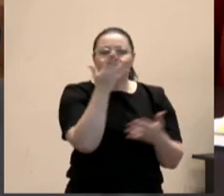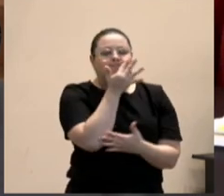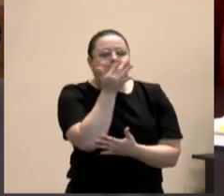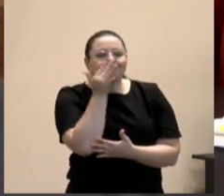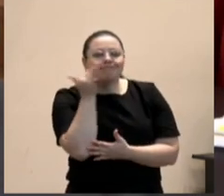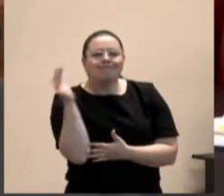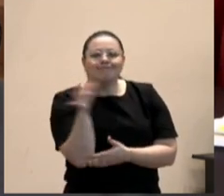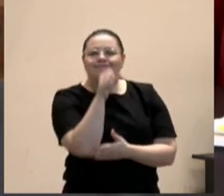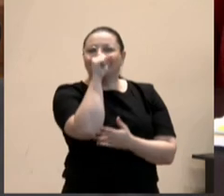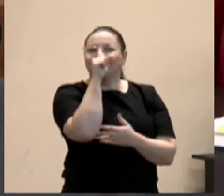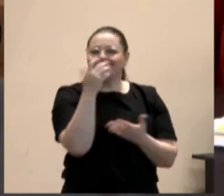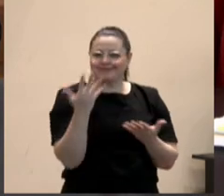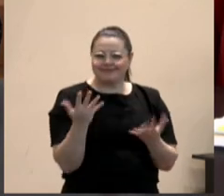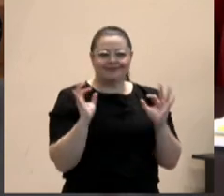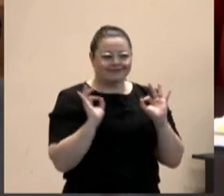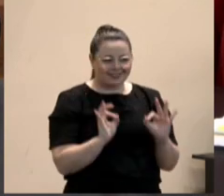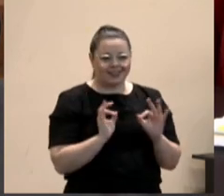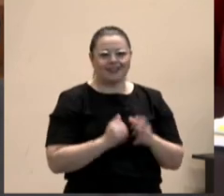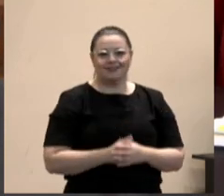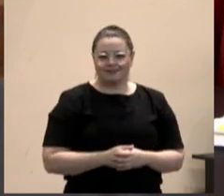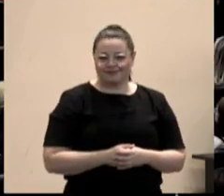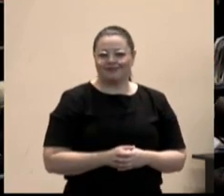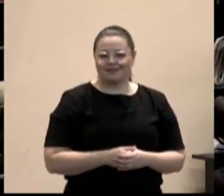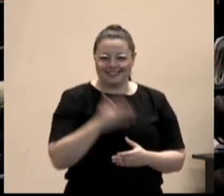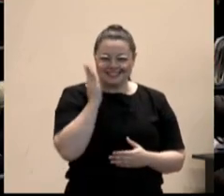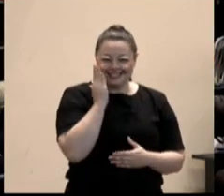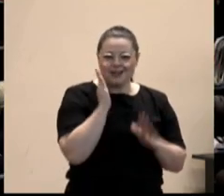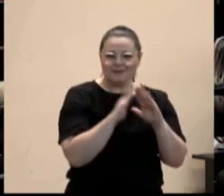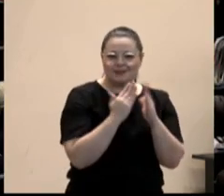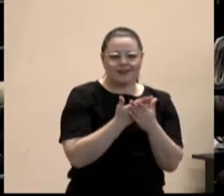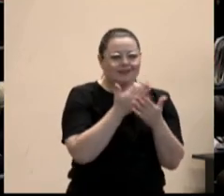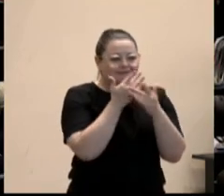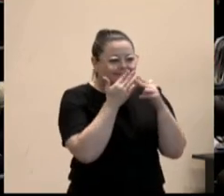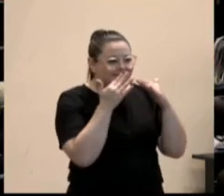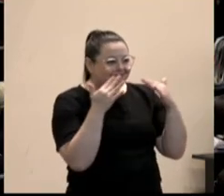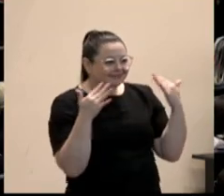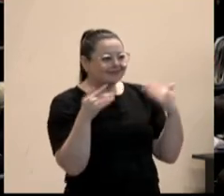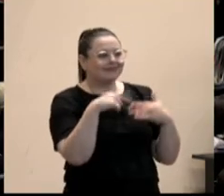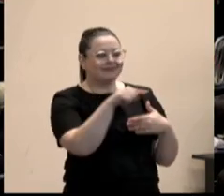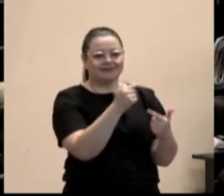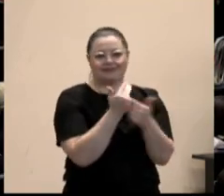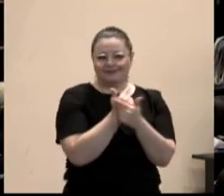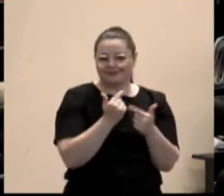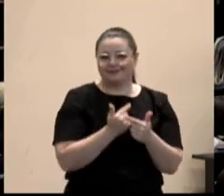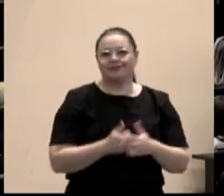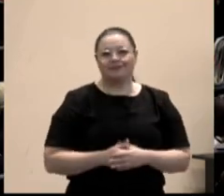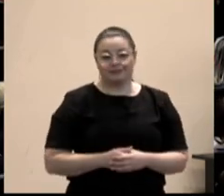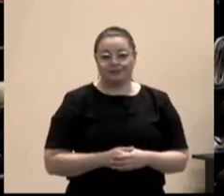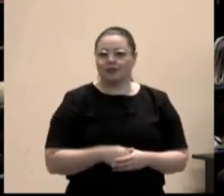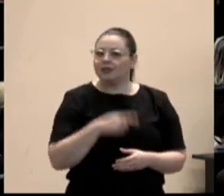cheirosinha, né? Vocês lembram isso? Aquela escola cheirosinha, né? Então,